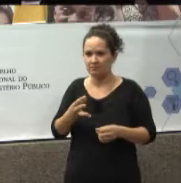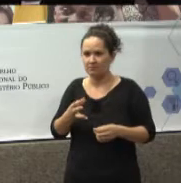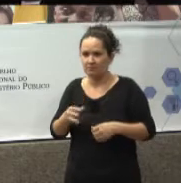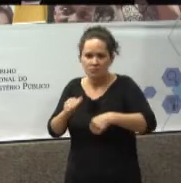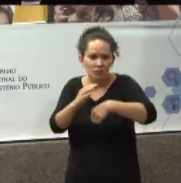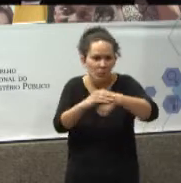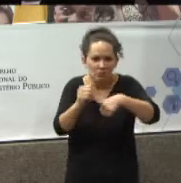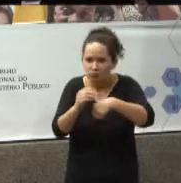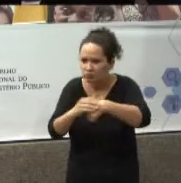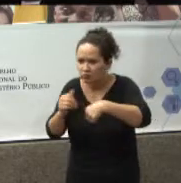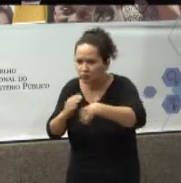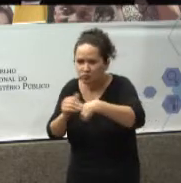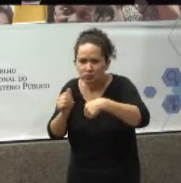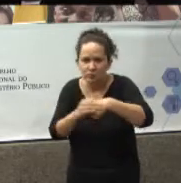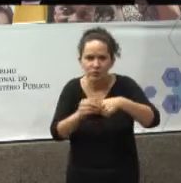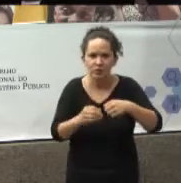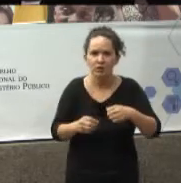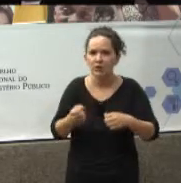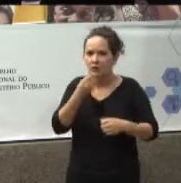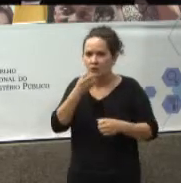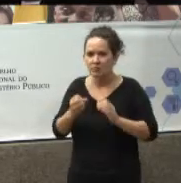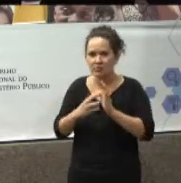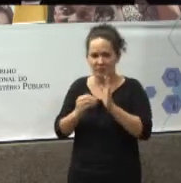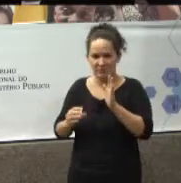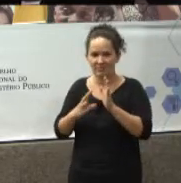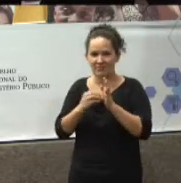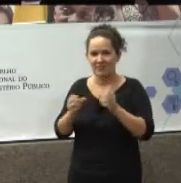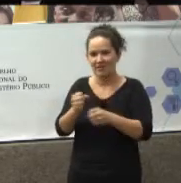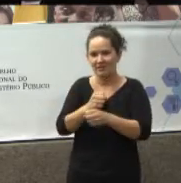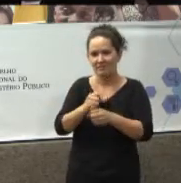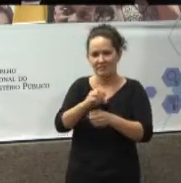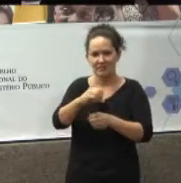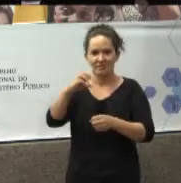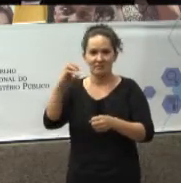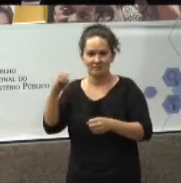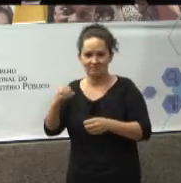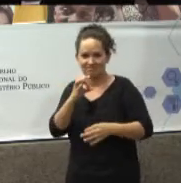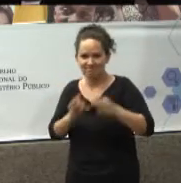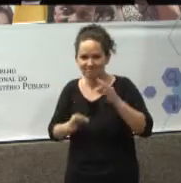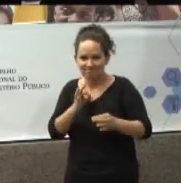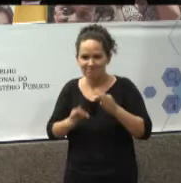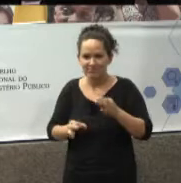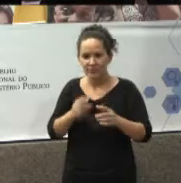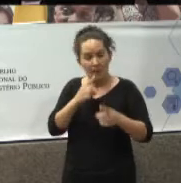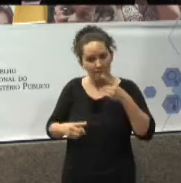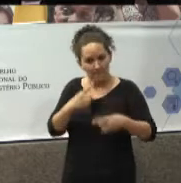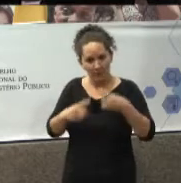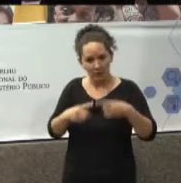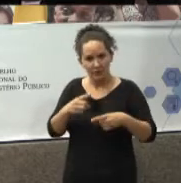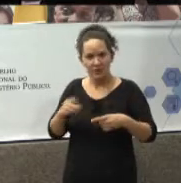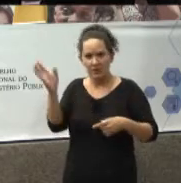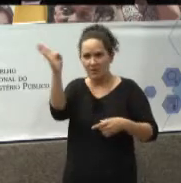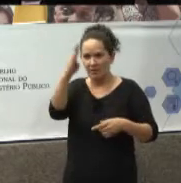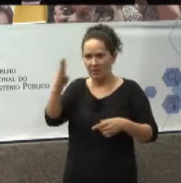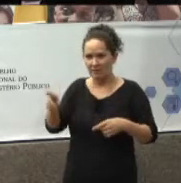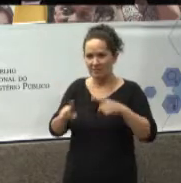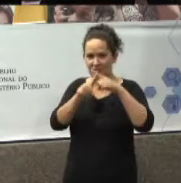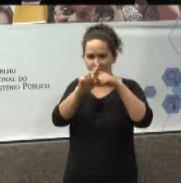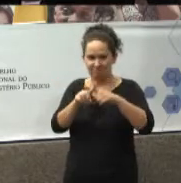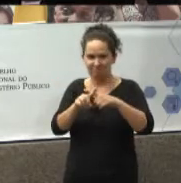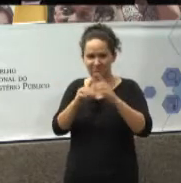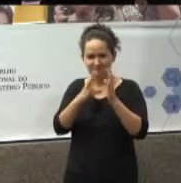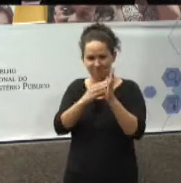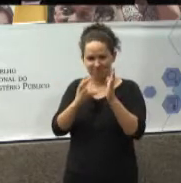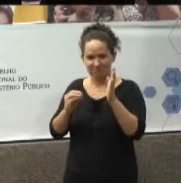medicamentos para aids nos anos 90 que levou ao incremento da política nacional de medicamentos é contra a aids que é um